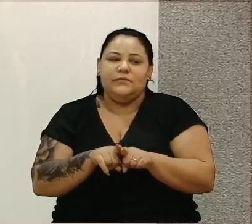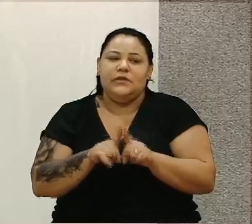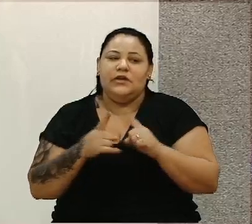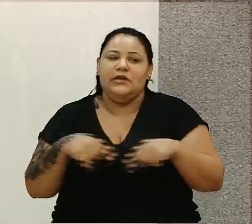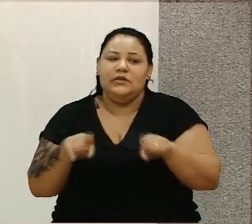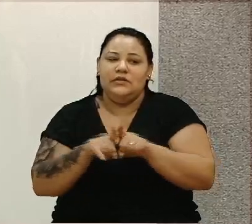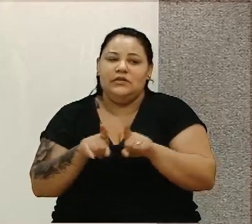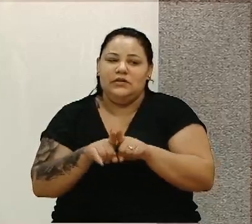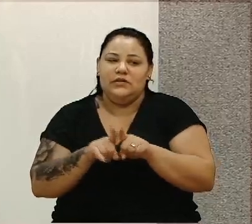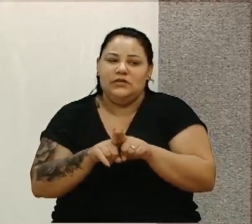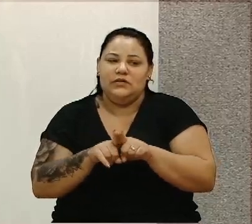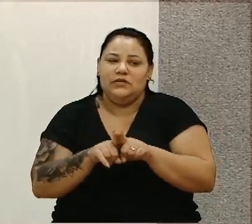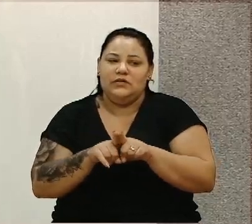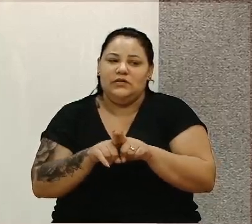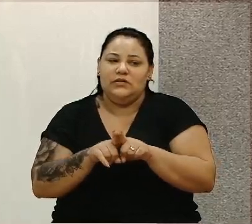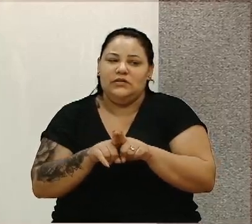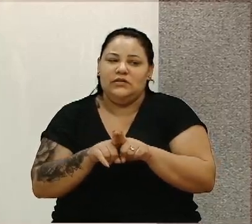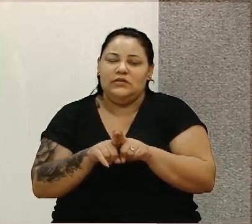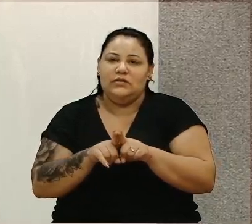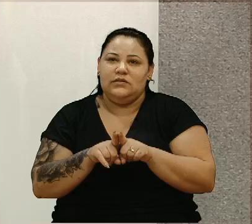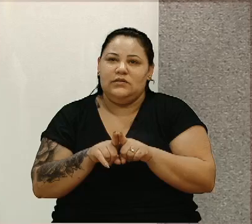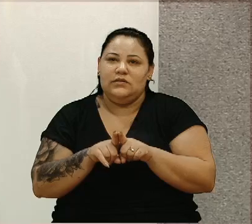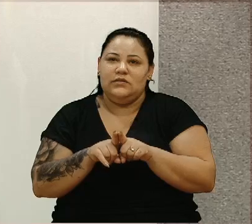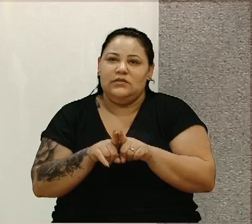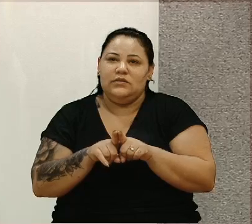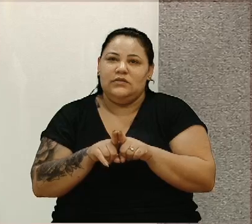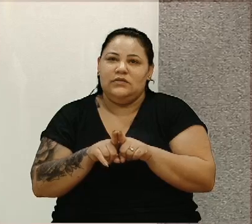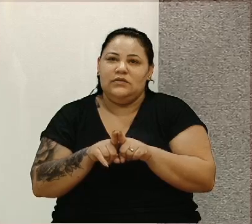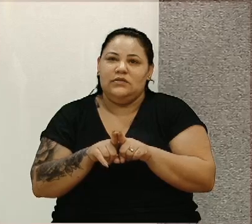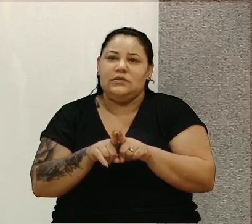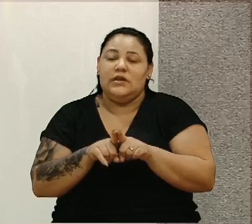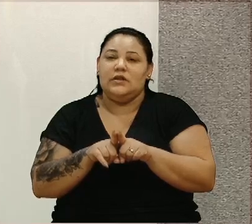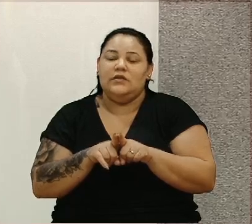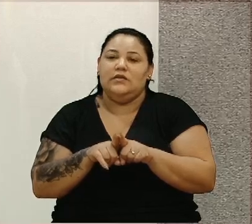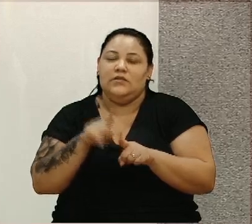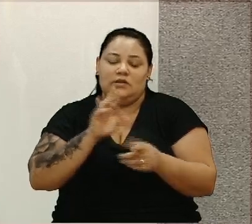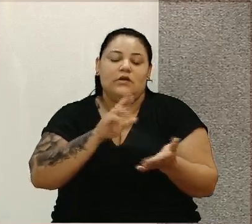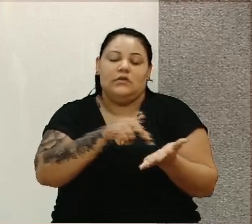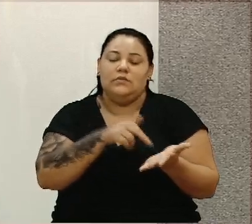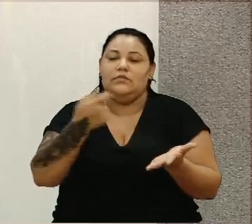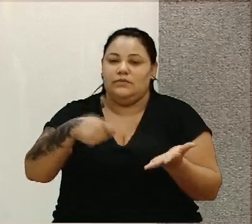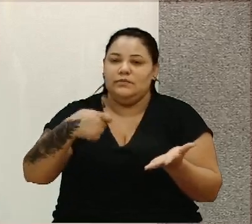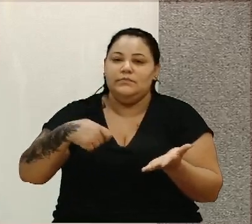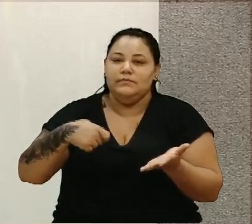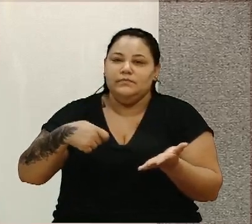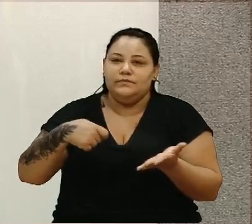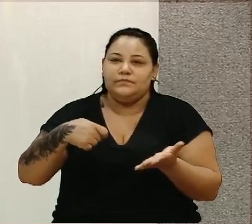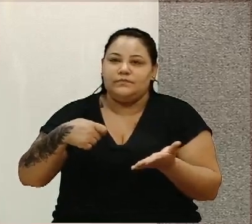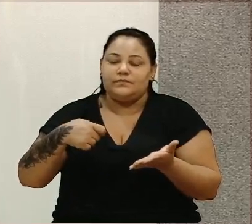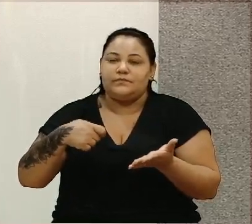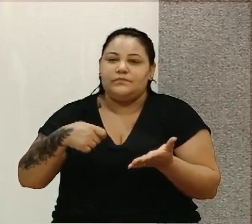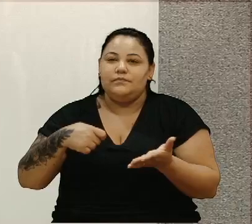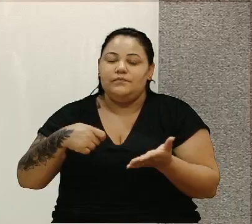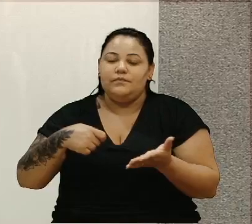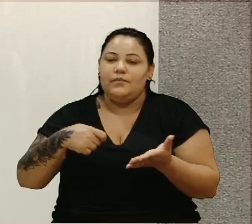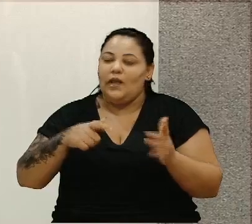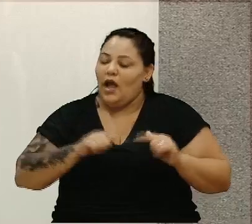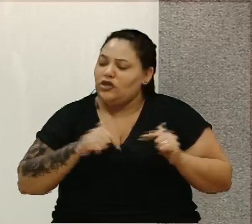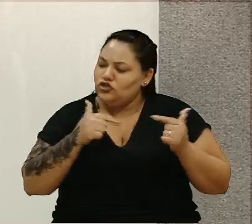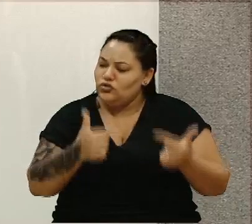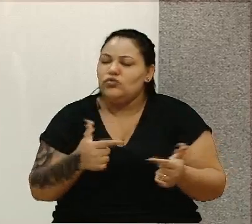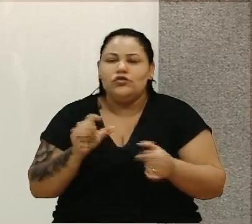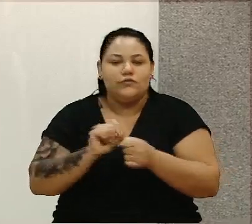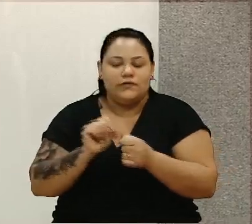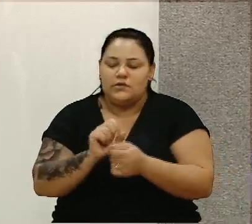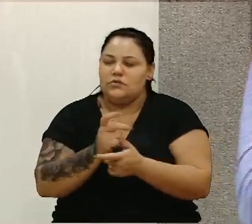de ações efetivas que vão além de um discurso. São realmente colocar a mão na massa e fazer a coisa acontecer. Então, uma parte, vereador, muito obrigado, era